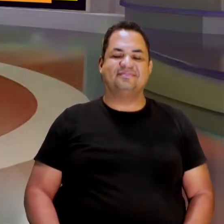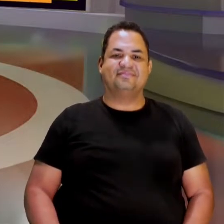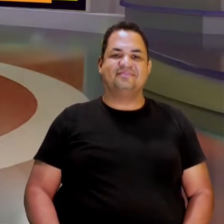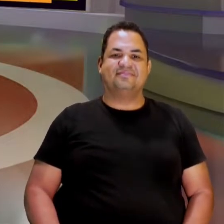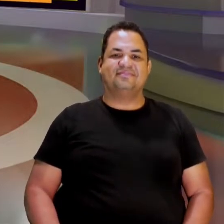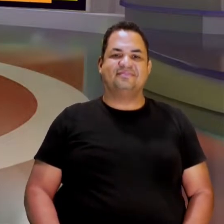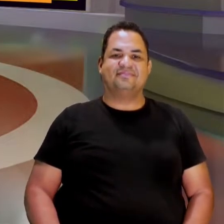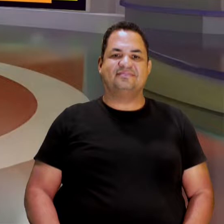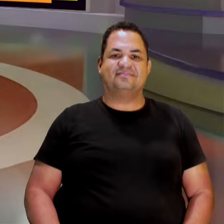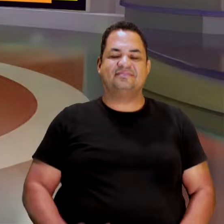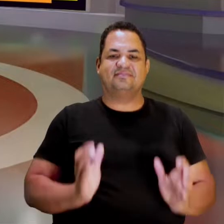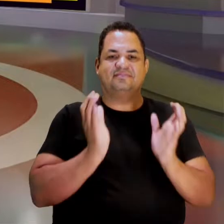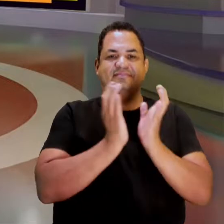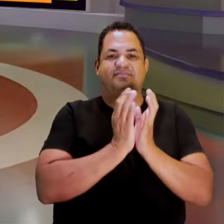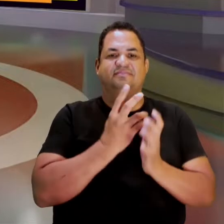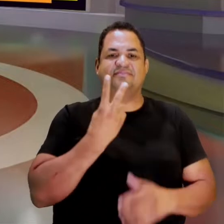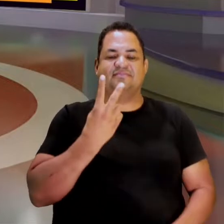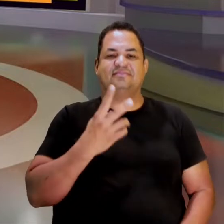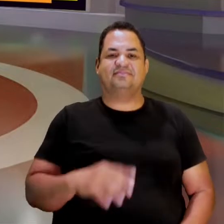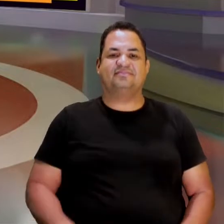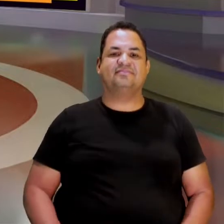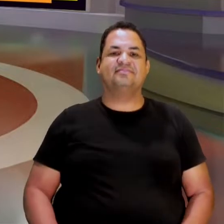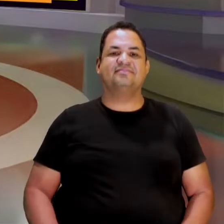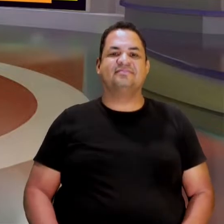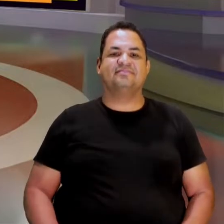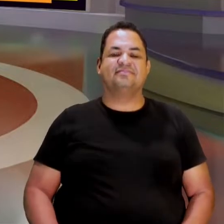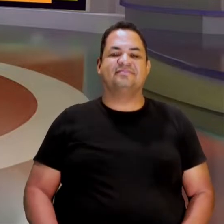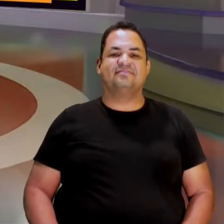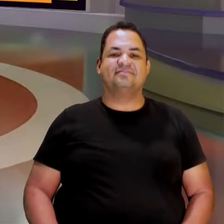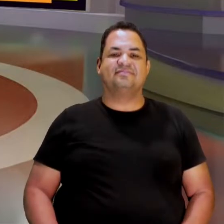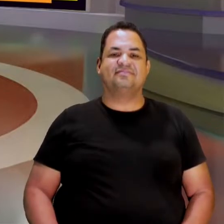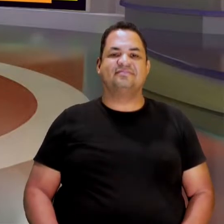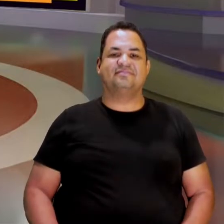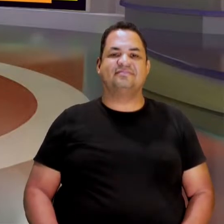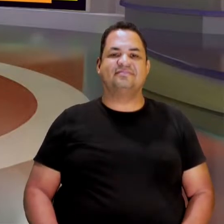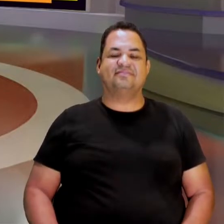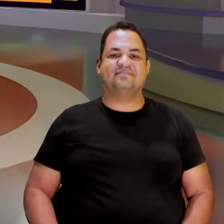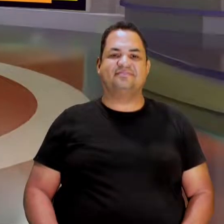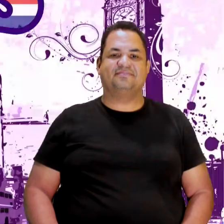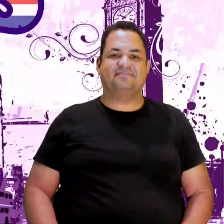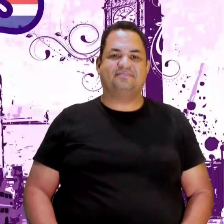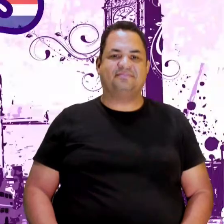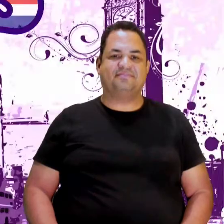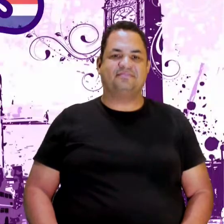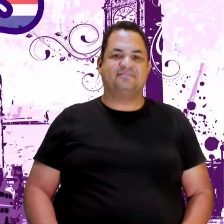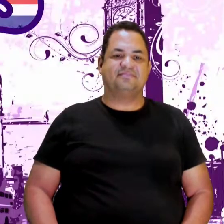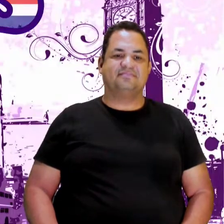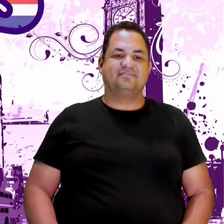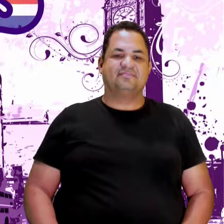loucura. Unidade 2, pronto, melhor assim. E aí, let's begin?